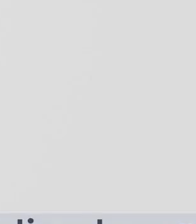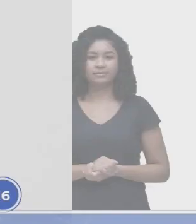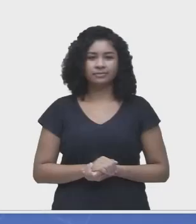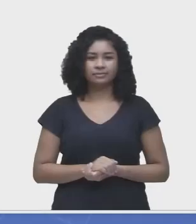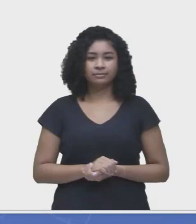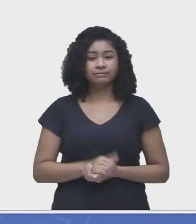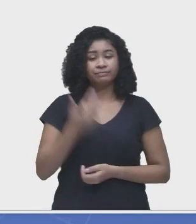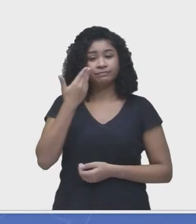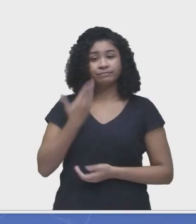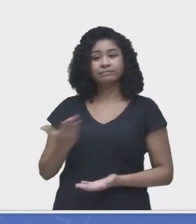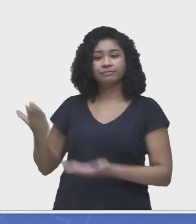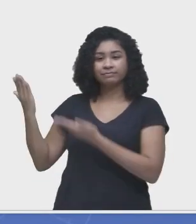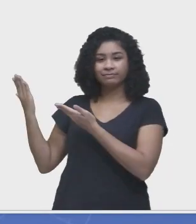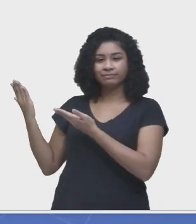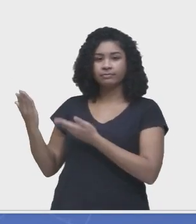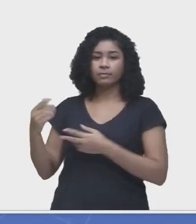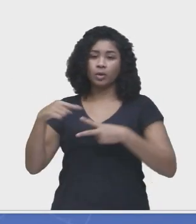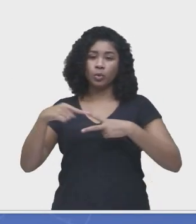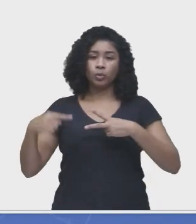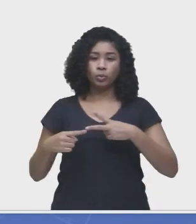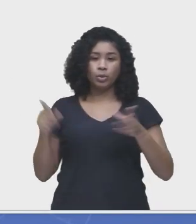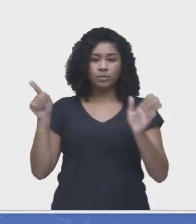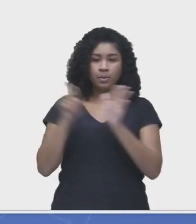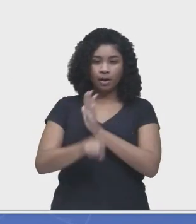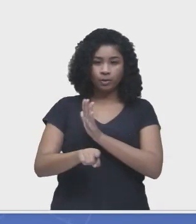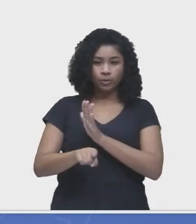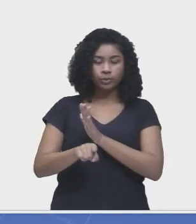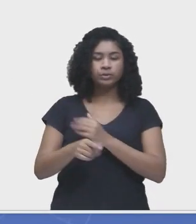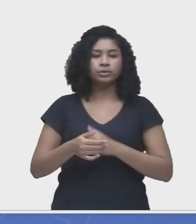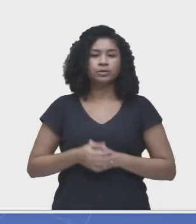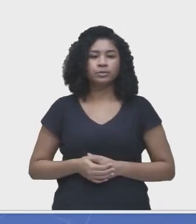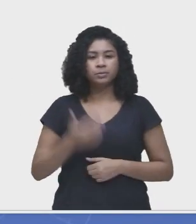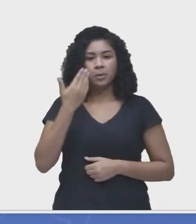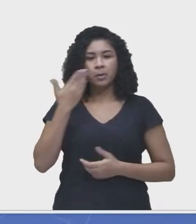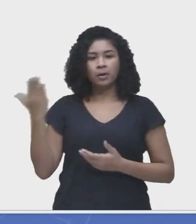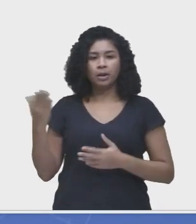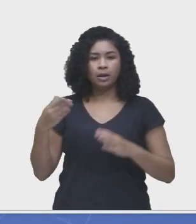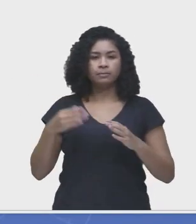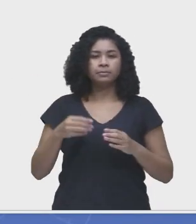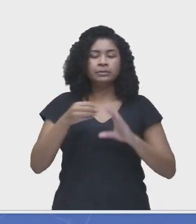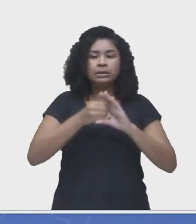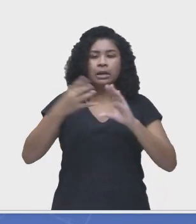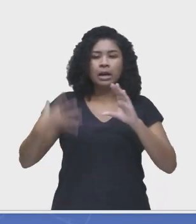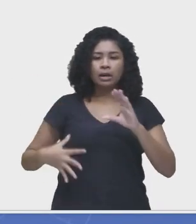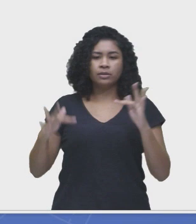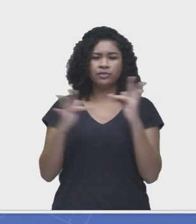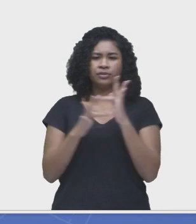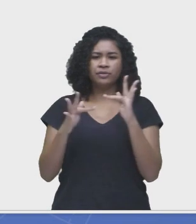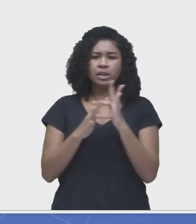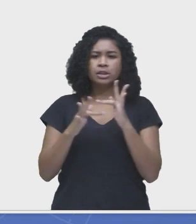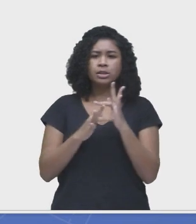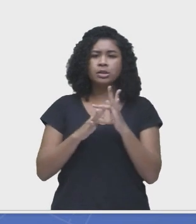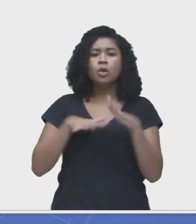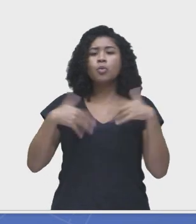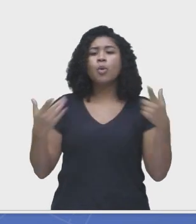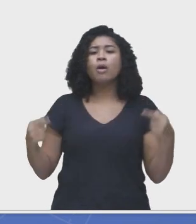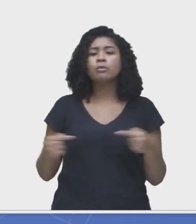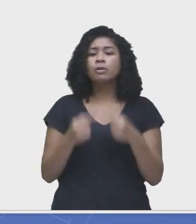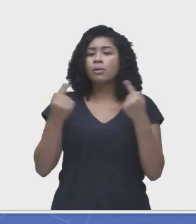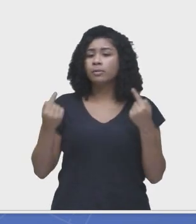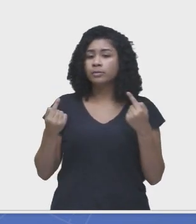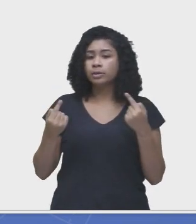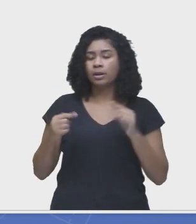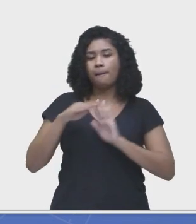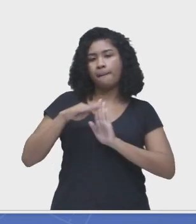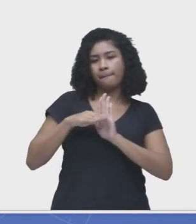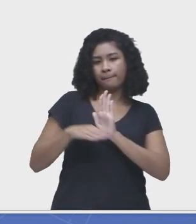Então, veja bem, nós temos duas questões. Nas alternativas abaixo, a que melhor caracteriza a sociedade fenícia é... Temos as alternativas.